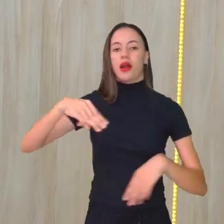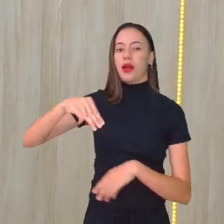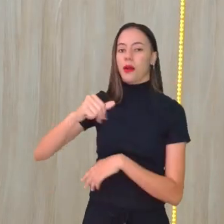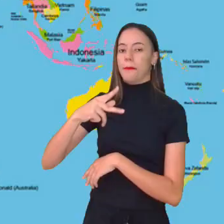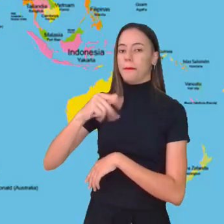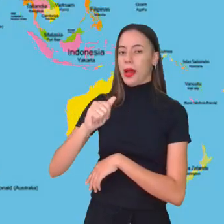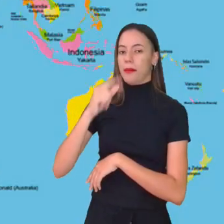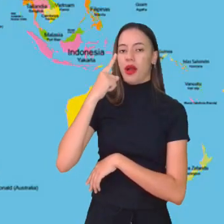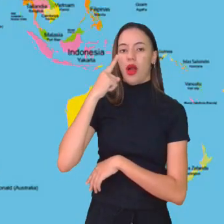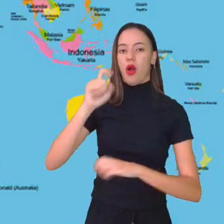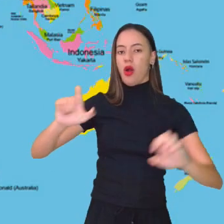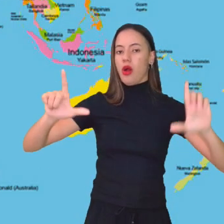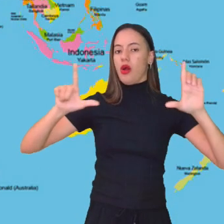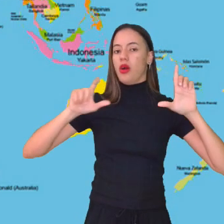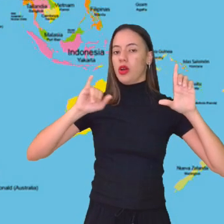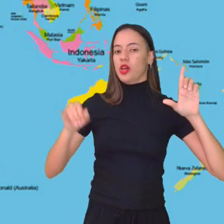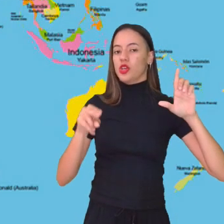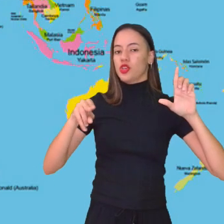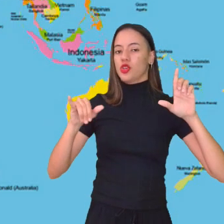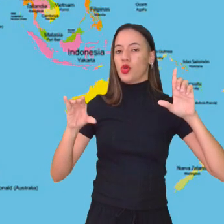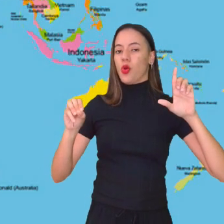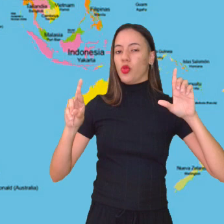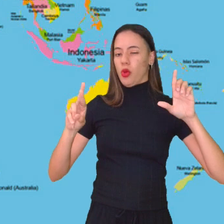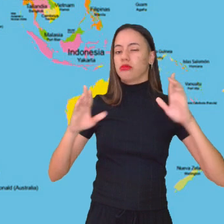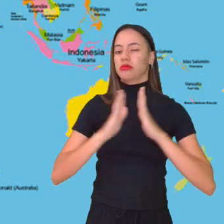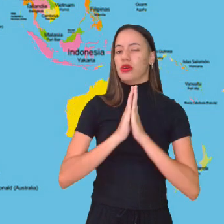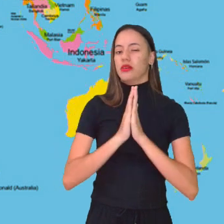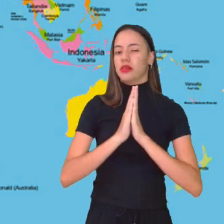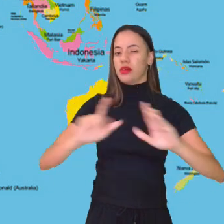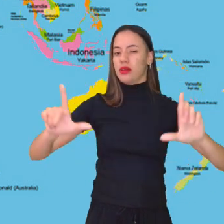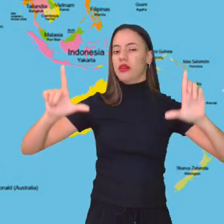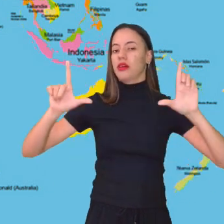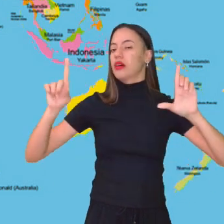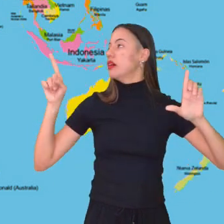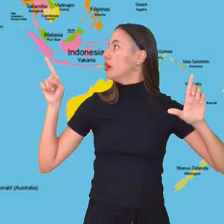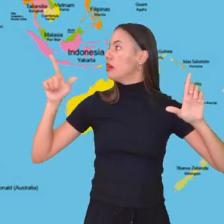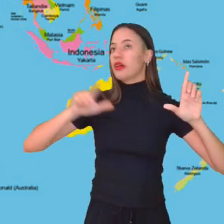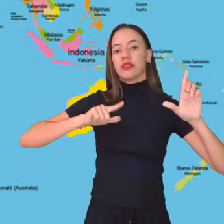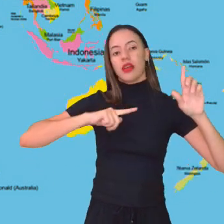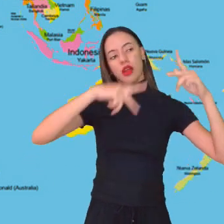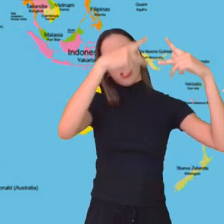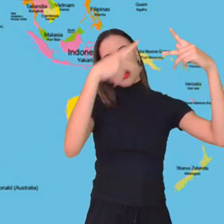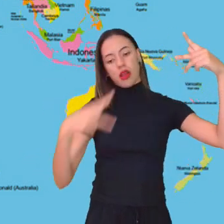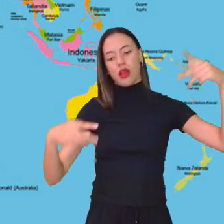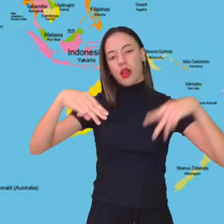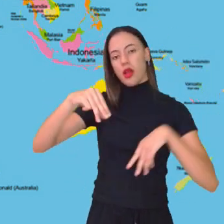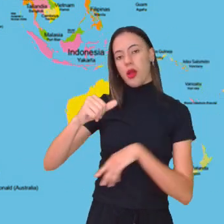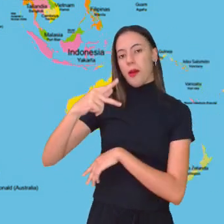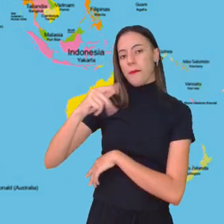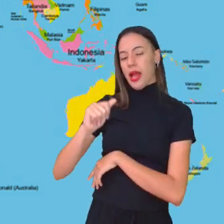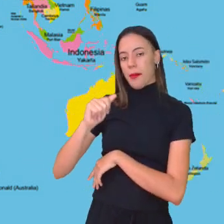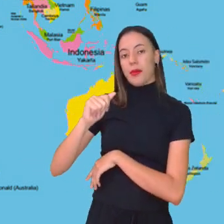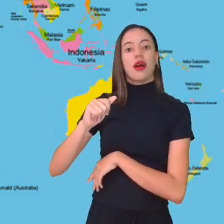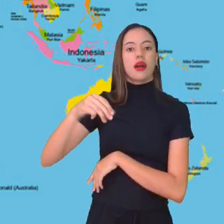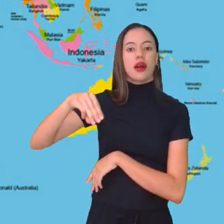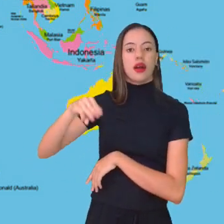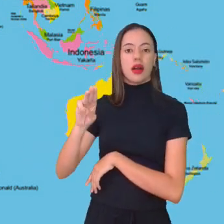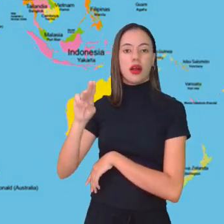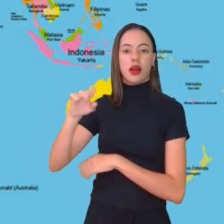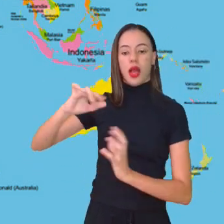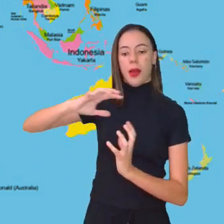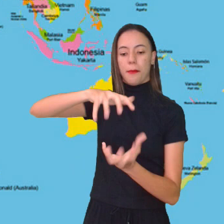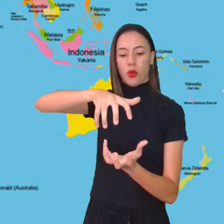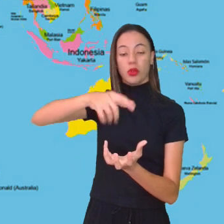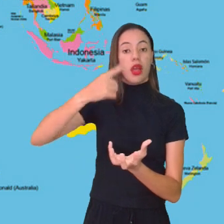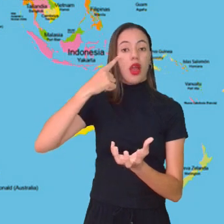ó, amplia aí, Juninho, por favor. Aqui, ó, nós temos um mapa mundi e no centro do